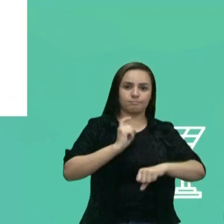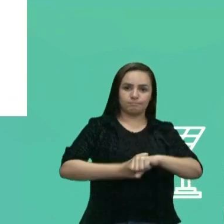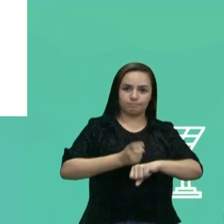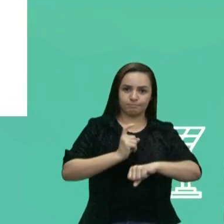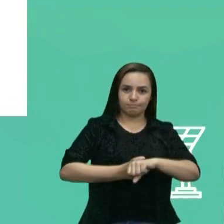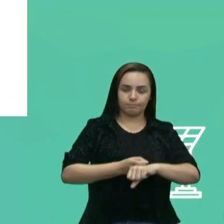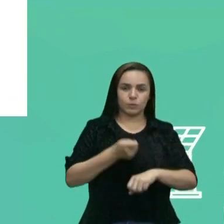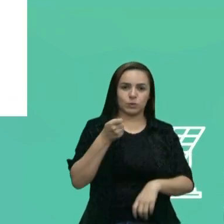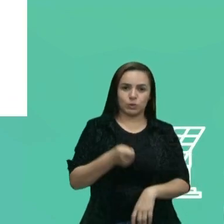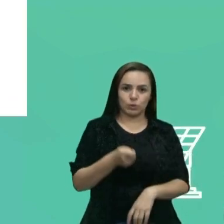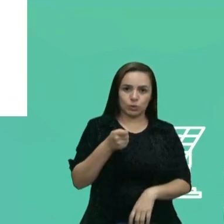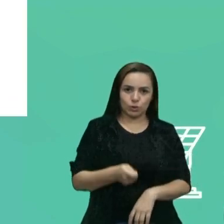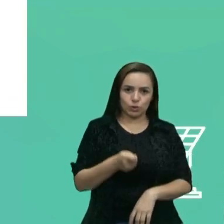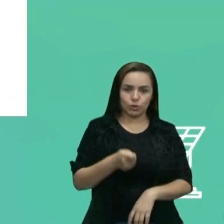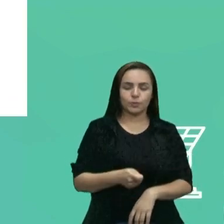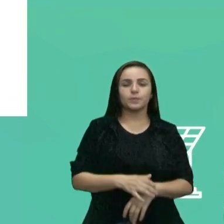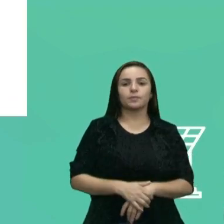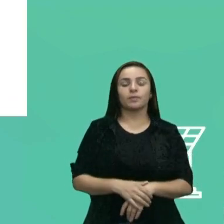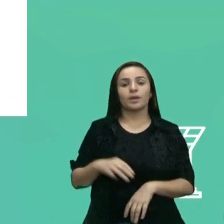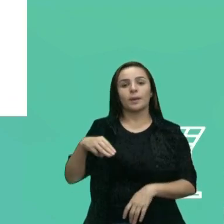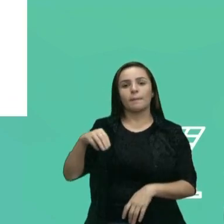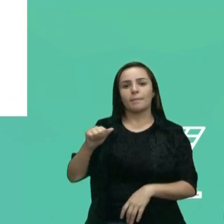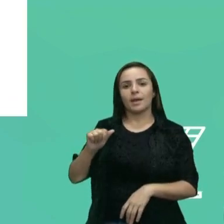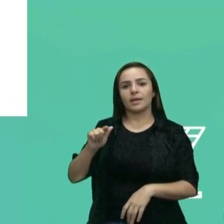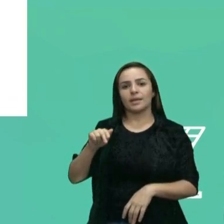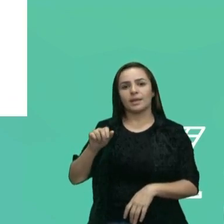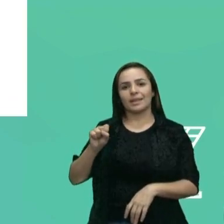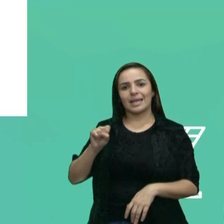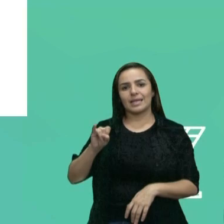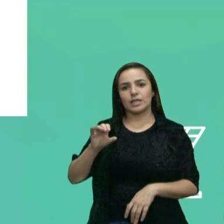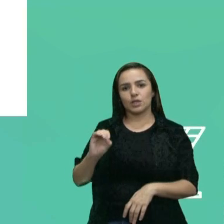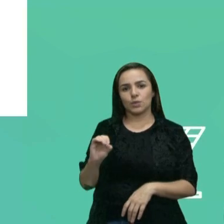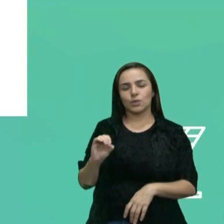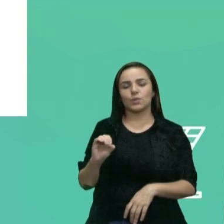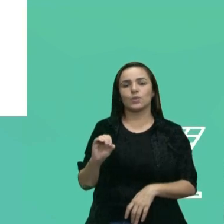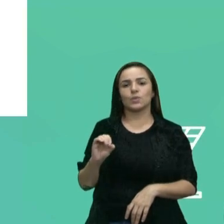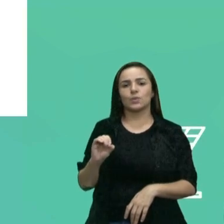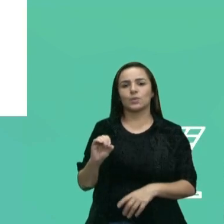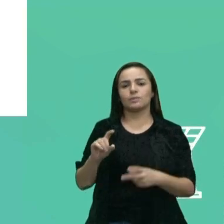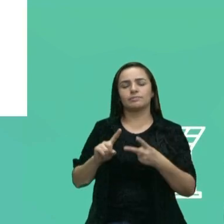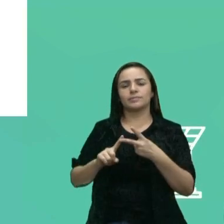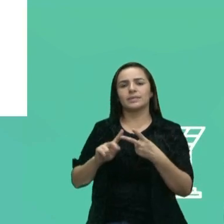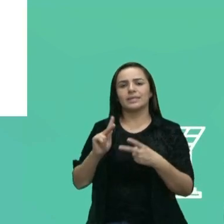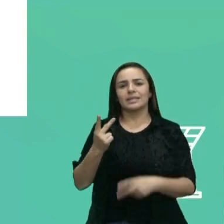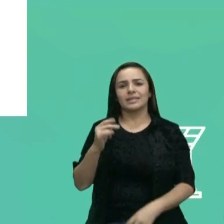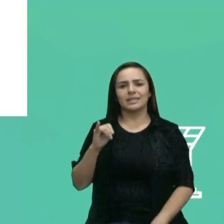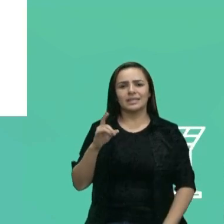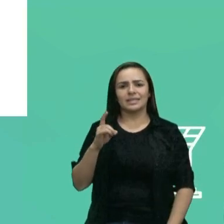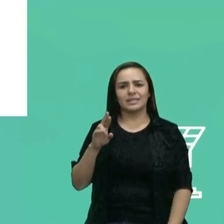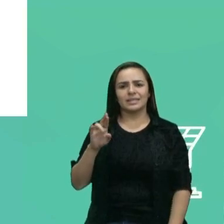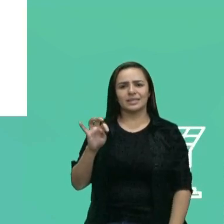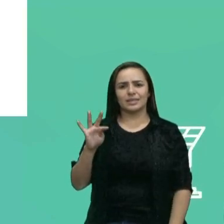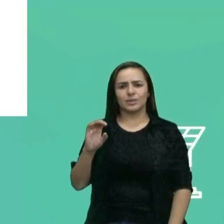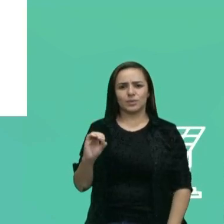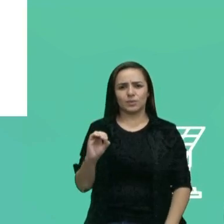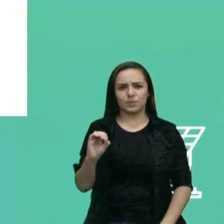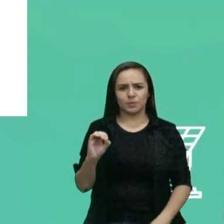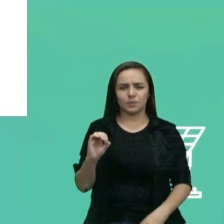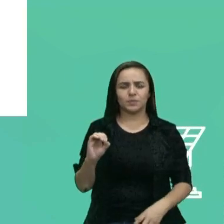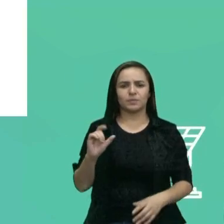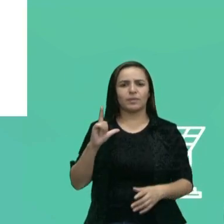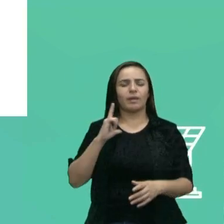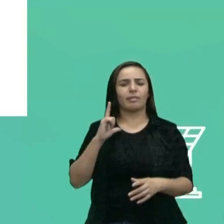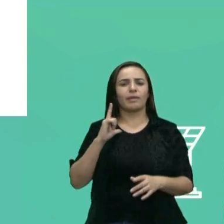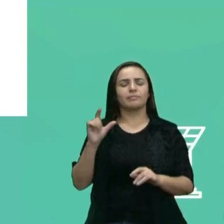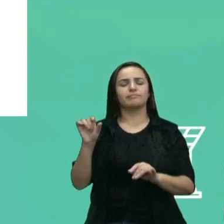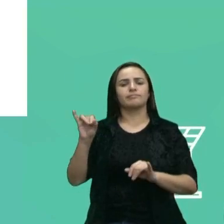deles o hidreto de magnésio satisfaz. Na verdade, os hidretos de metais alcalinos e alcalinos